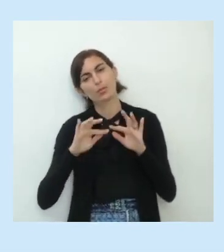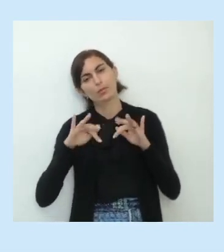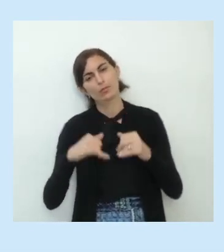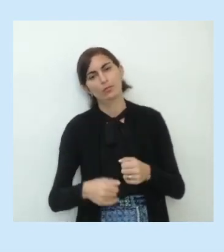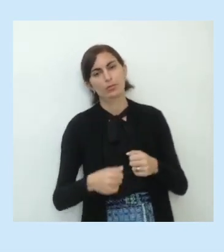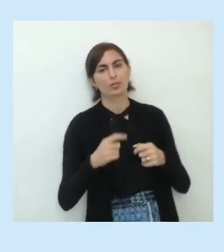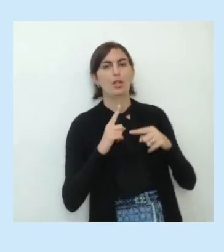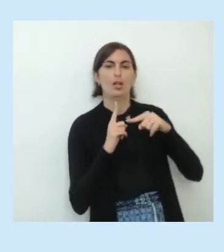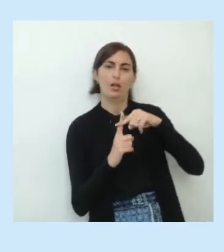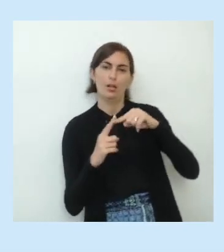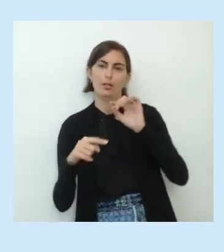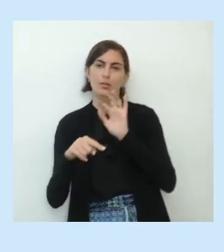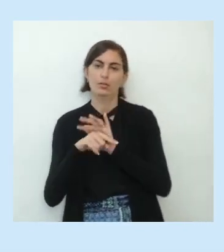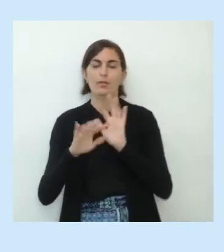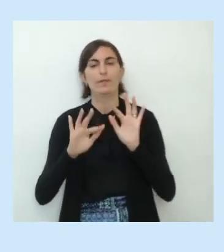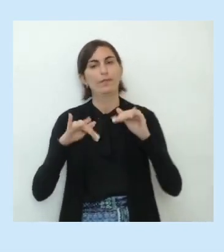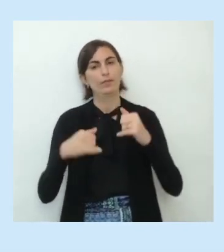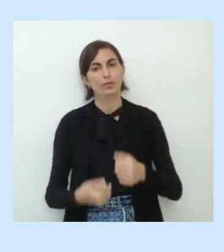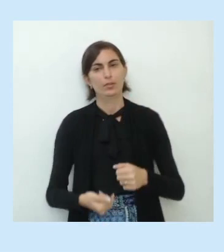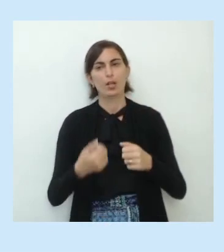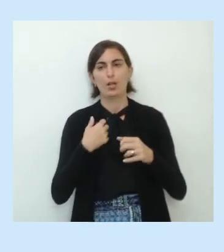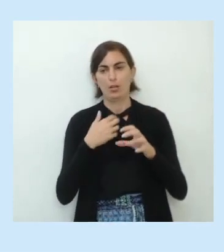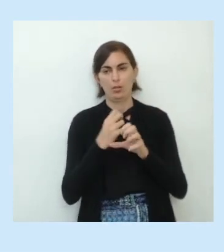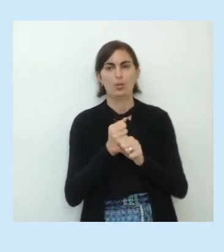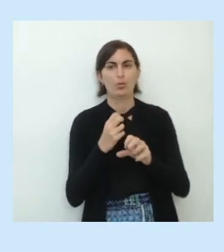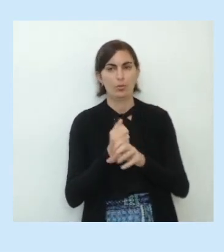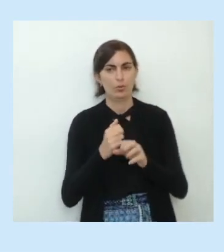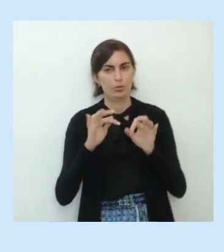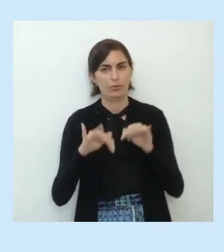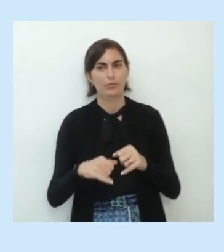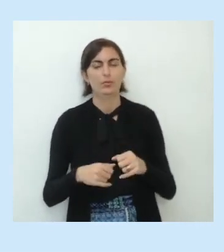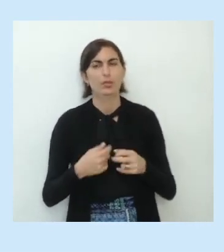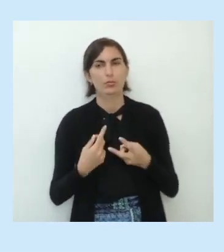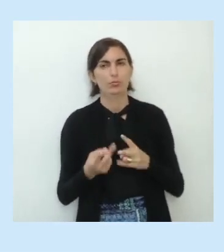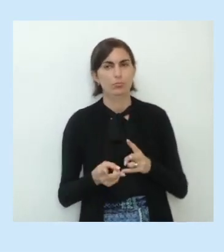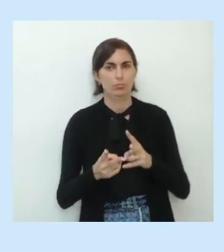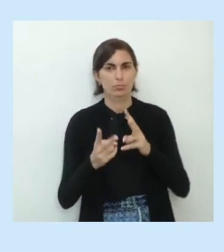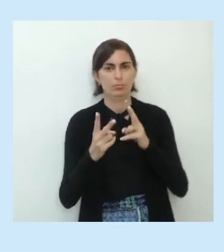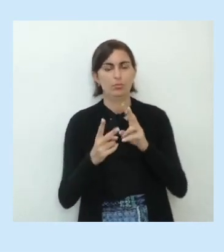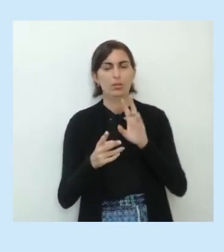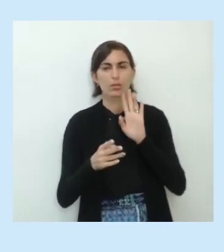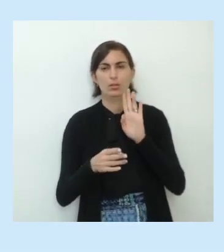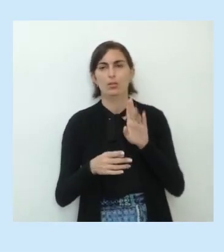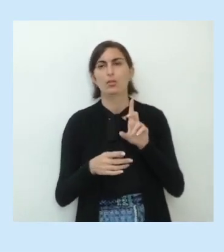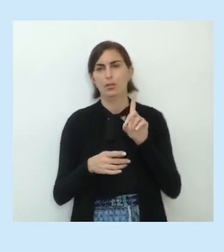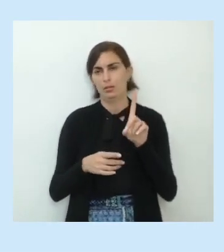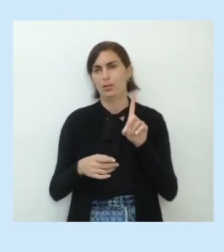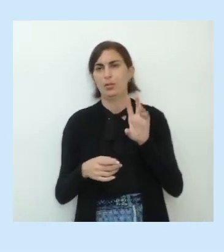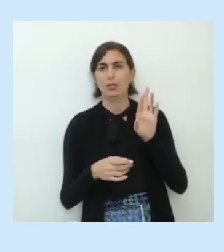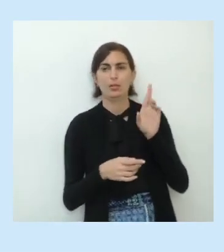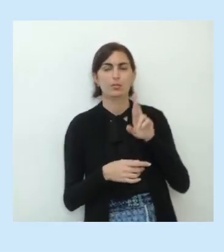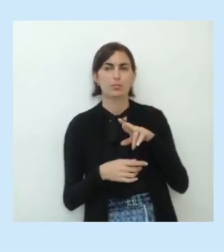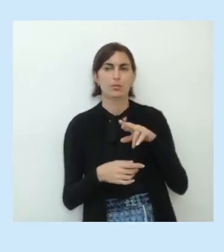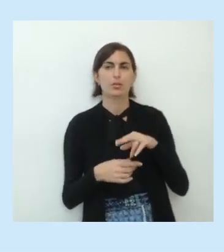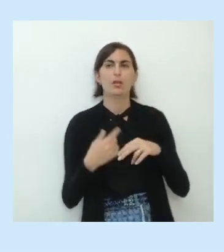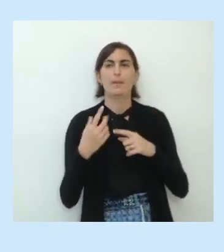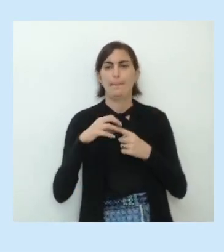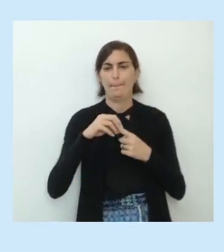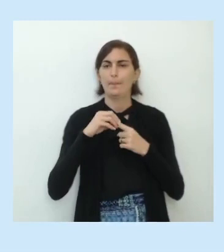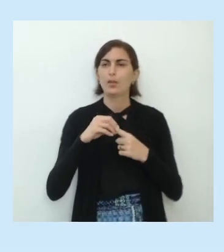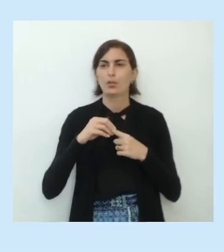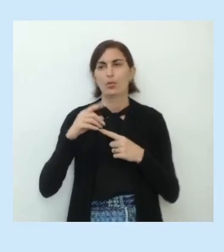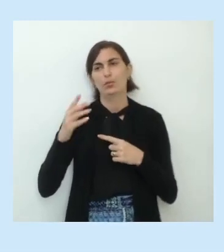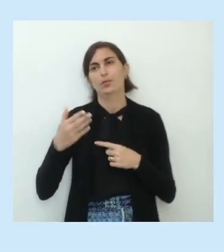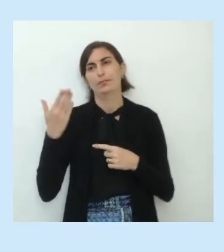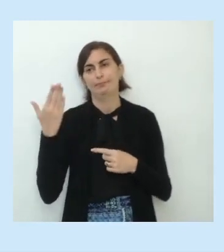as adições e subtrações, que é a continha final, tá? Sequência, letra D é a resposta. Vamos ver lá? Prioridades é